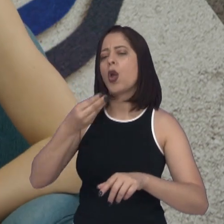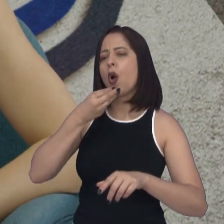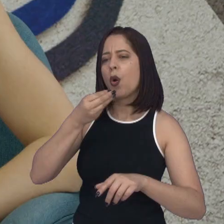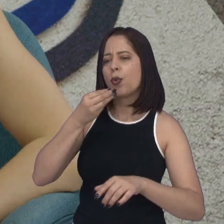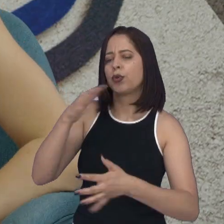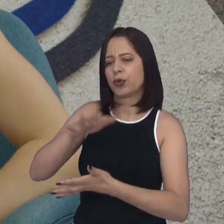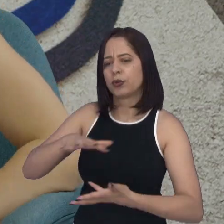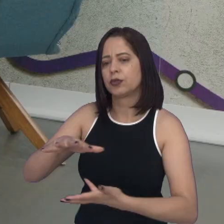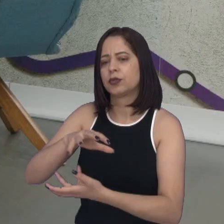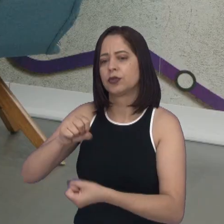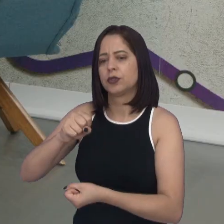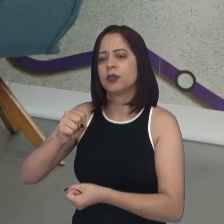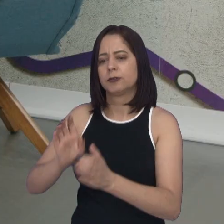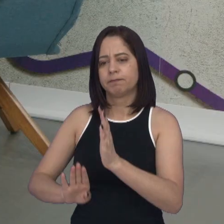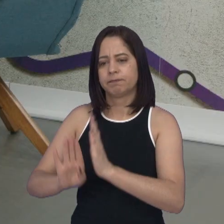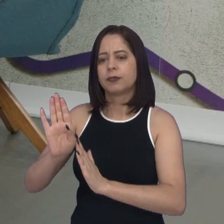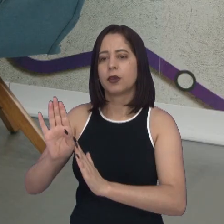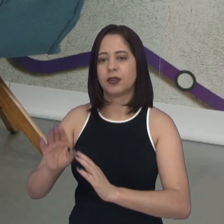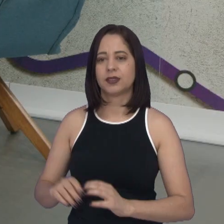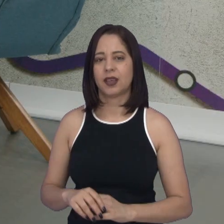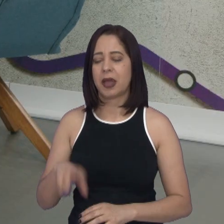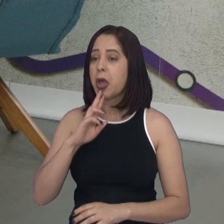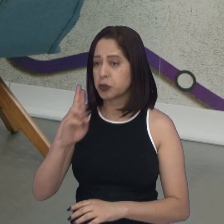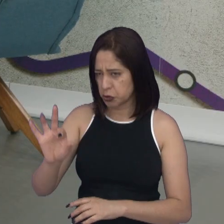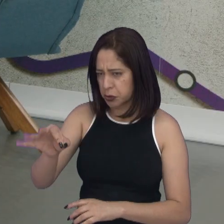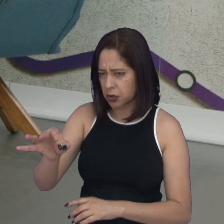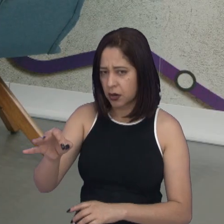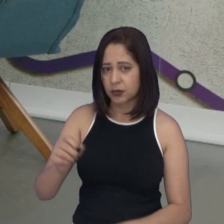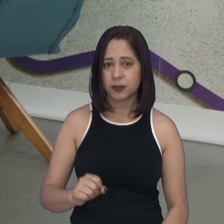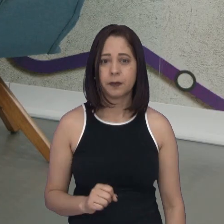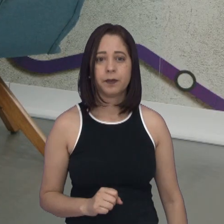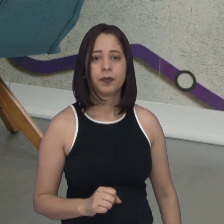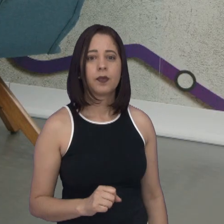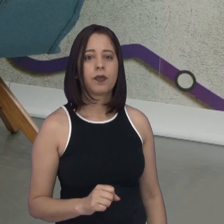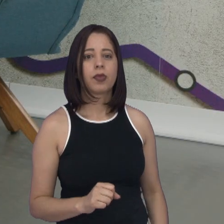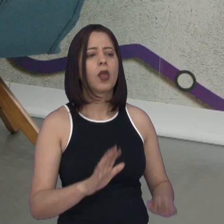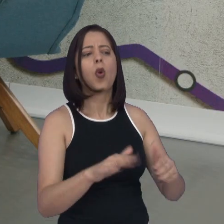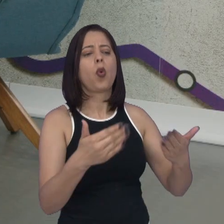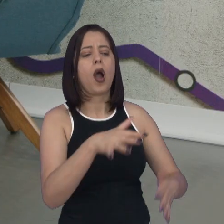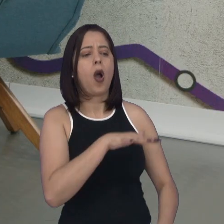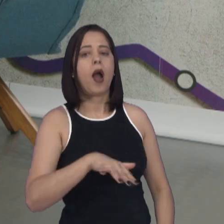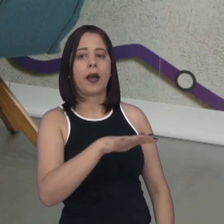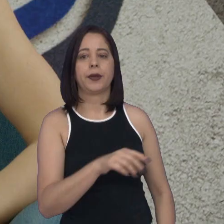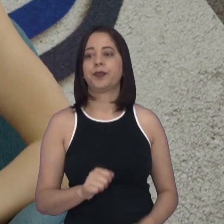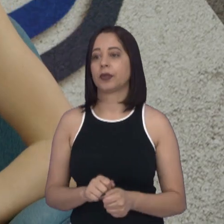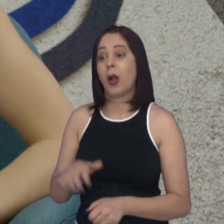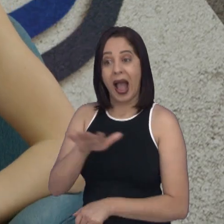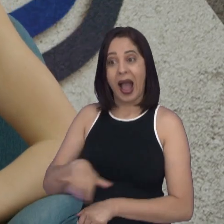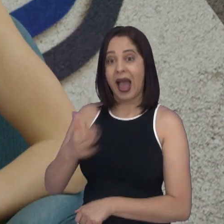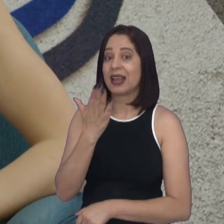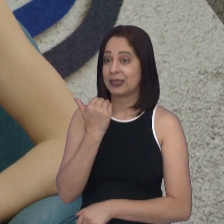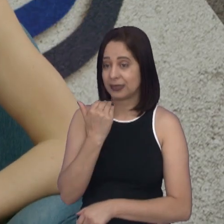mais sustentável, né? Não sei se eu respondi sua pergunta, mas... Sim, quais setores, por exemplo? Perfeito. A alimentação, por exemplo, é um